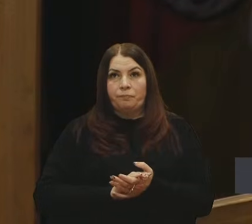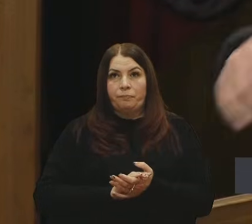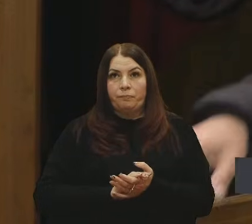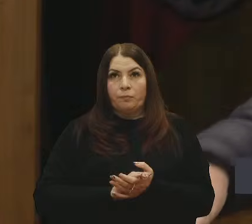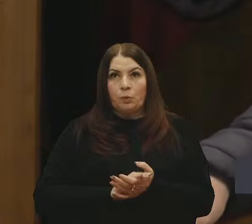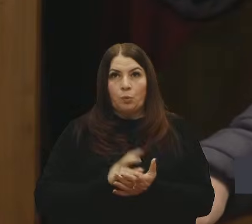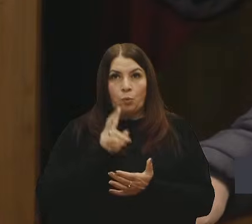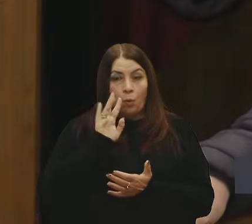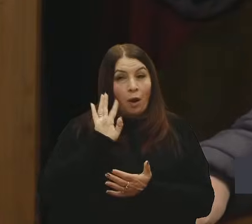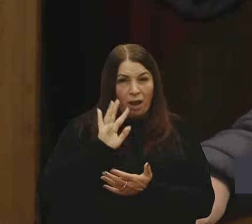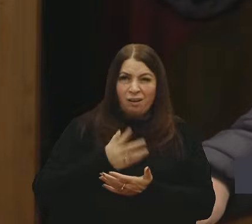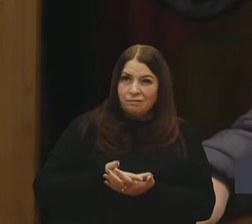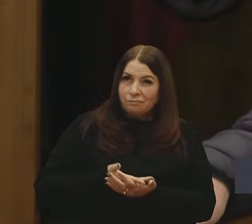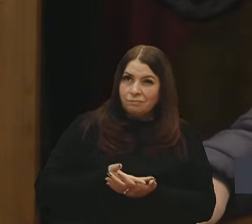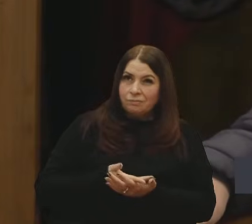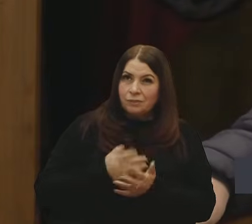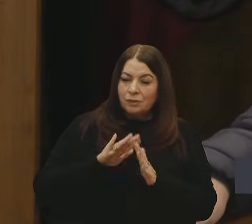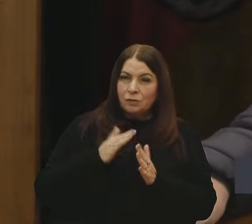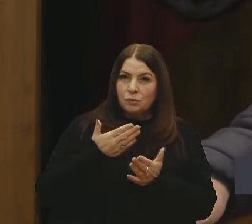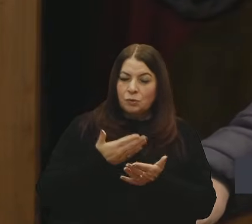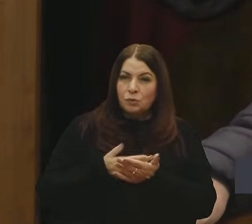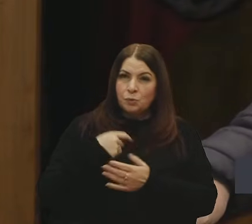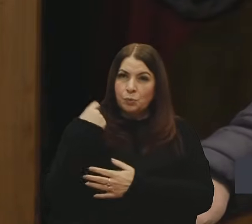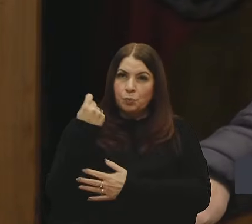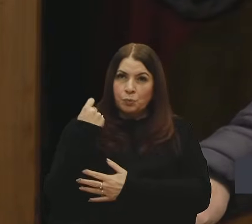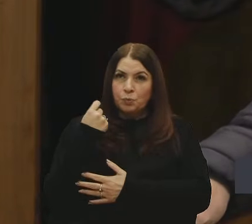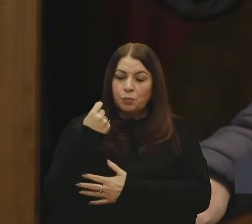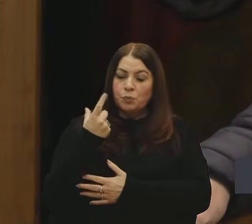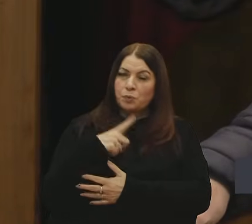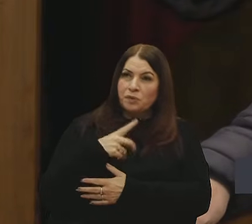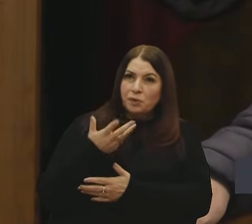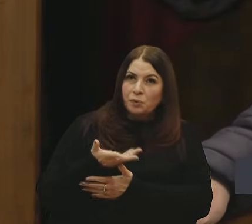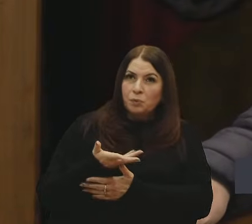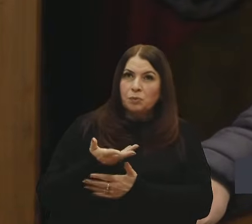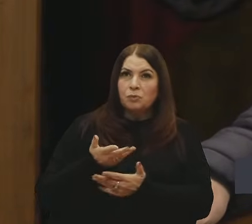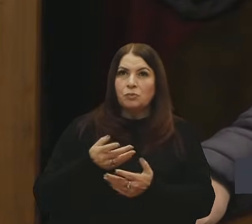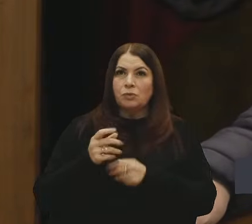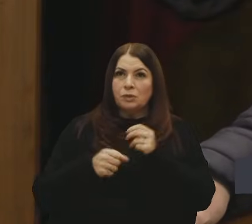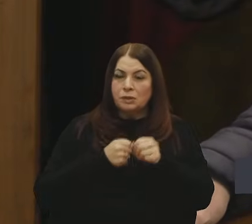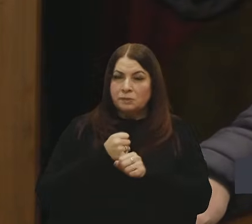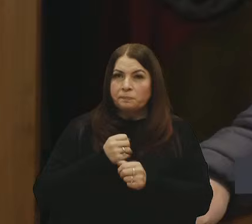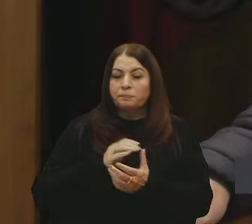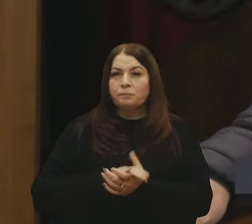Olha que legal, né? A Escola do Rio Grande do Sul vive, nesse ano,